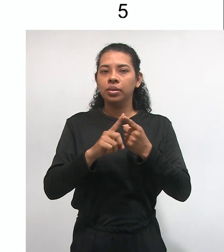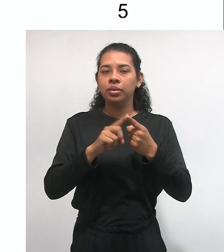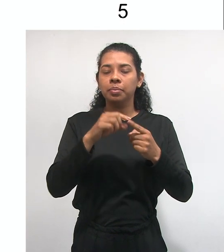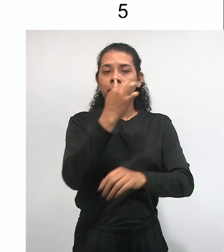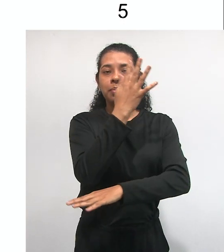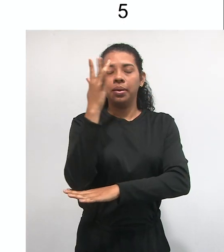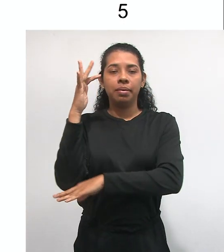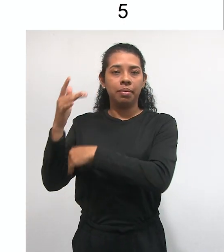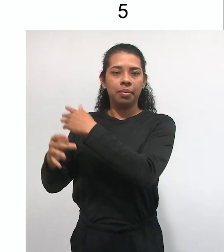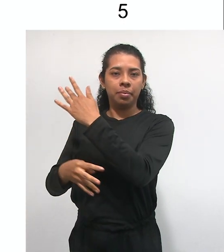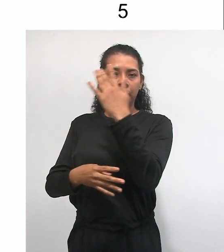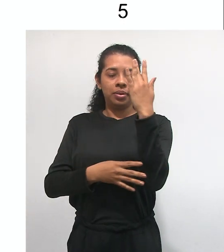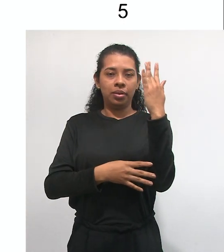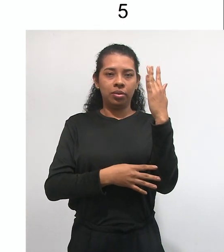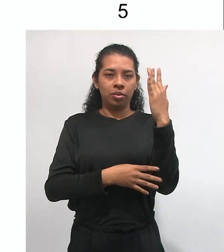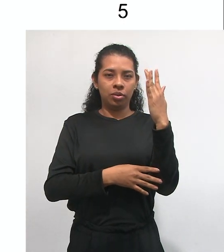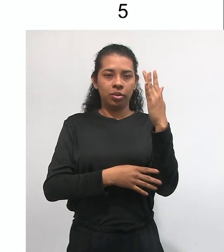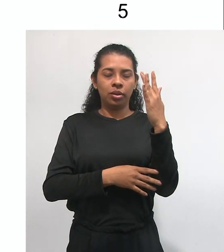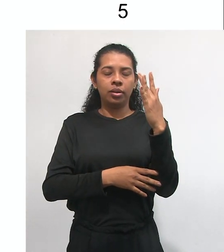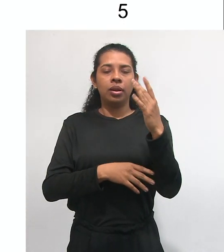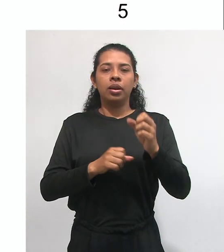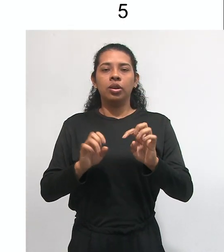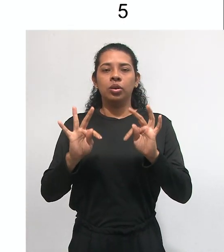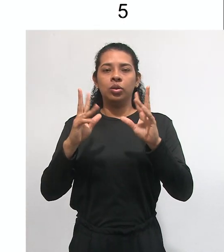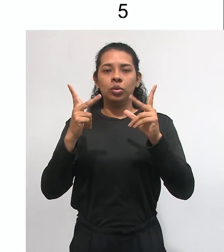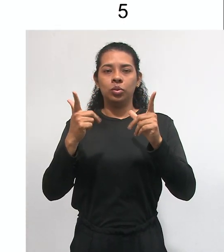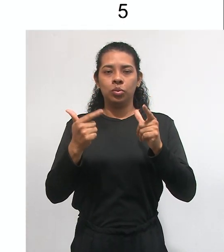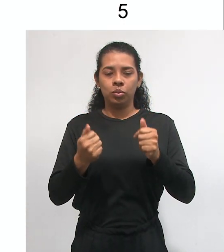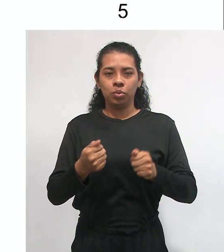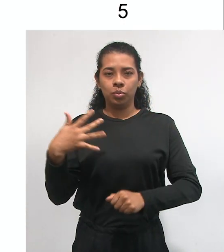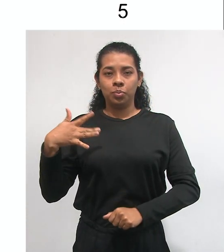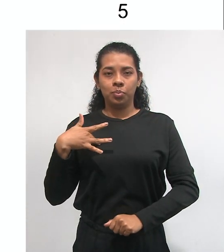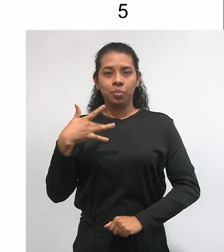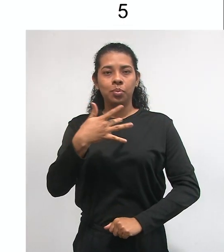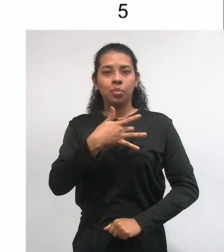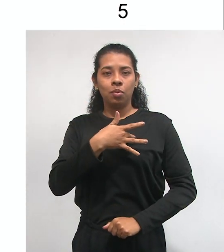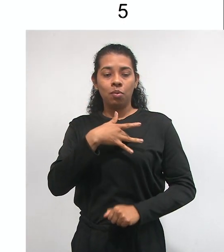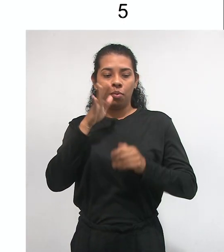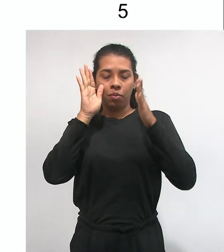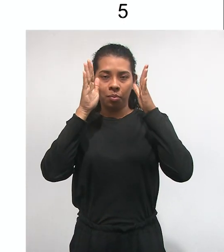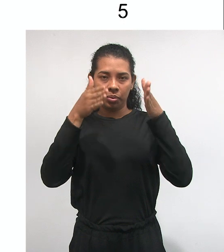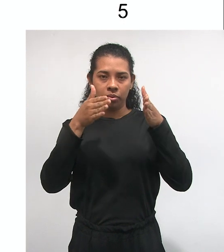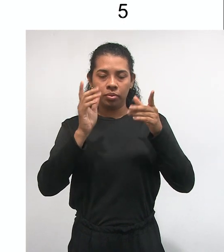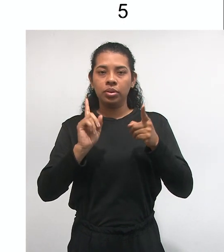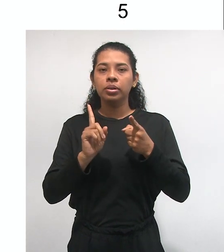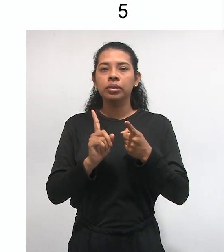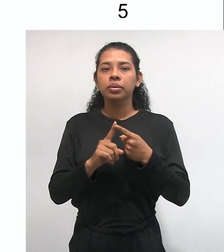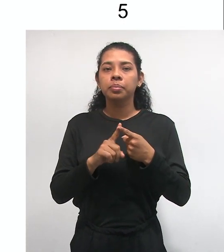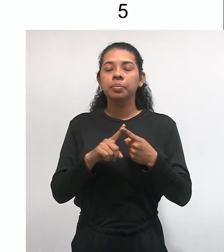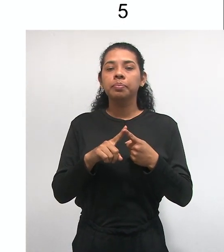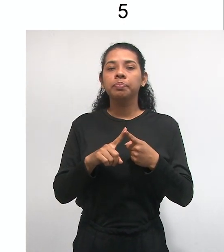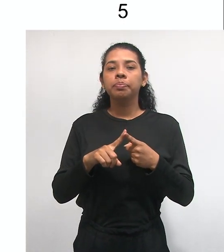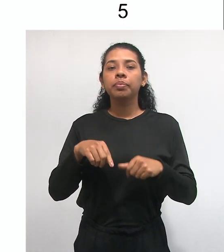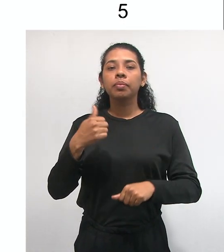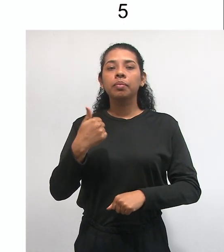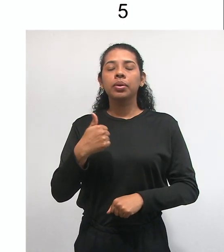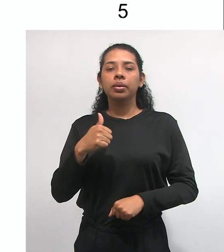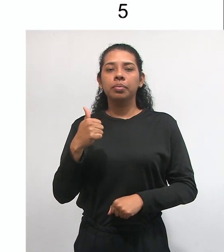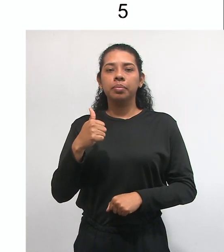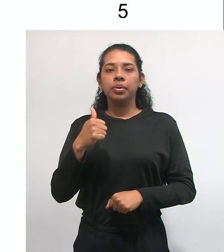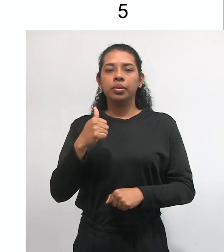saúde, né, como também subtemas, tá bom? Primeiro, para desenvolver a cultura de paz